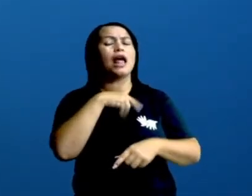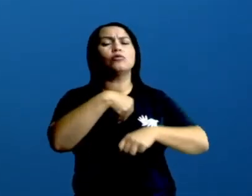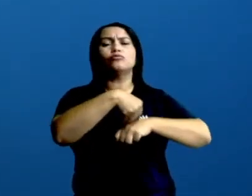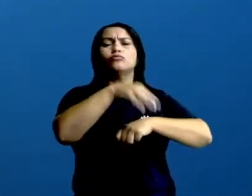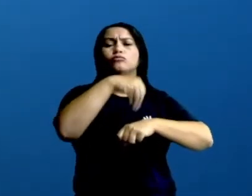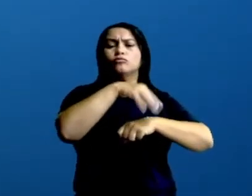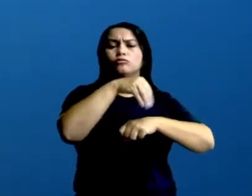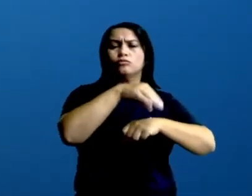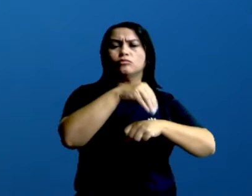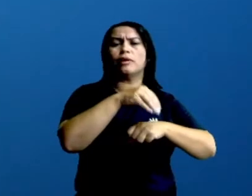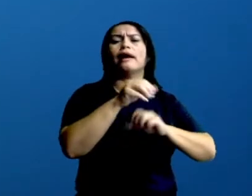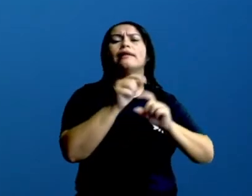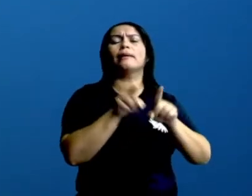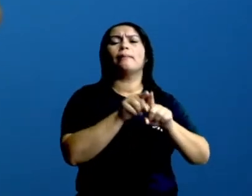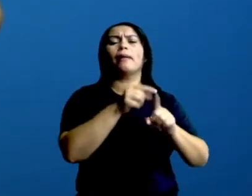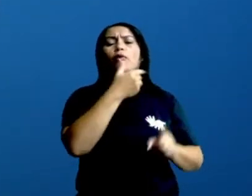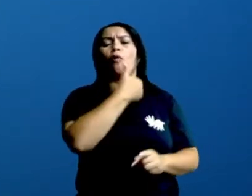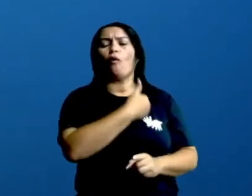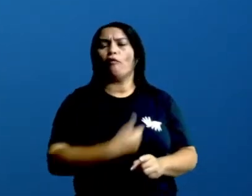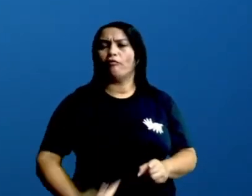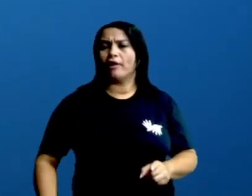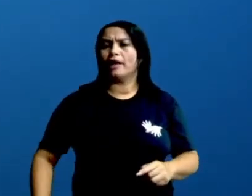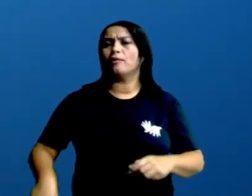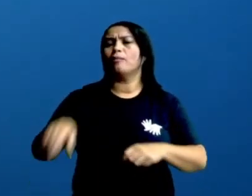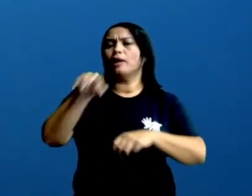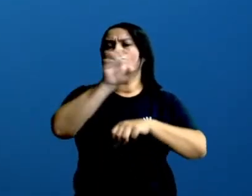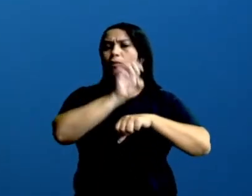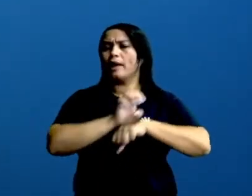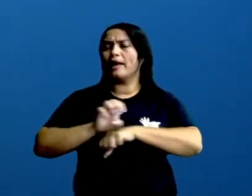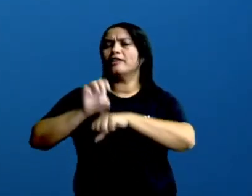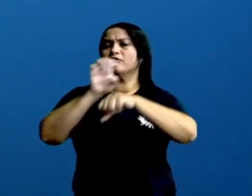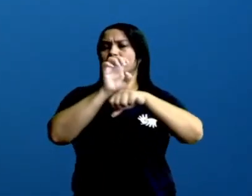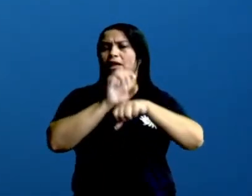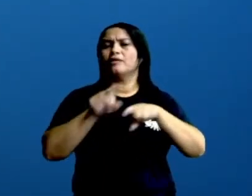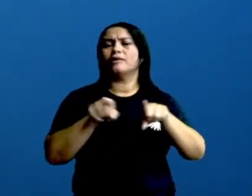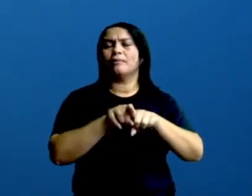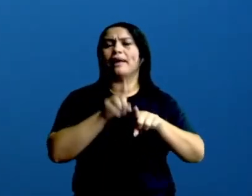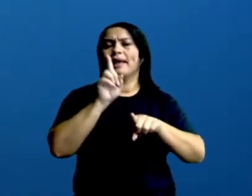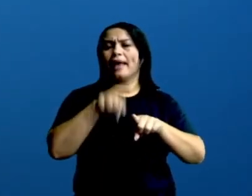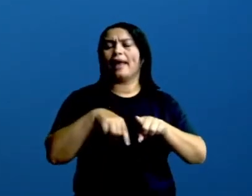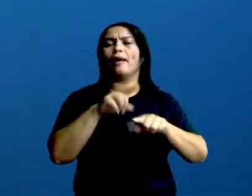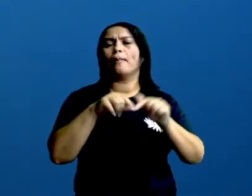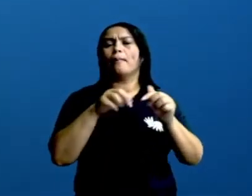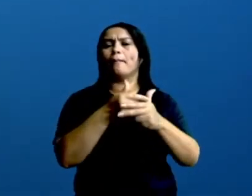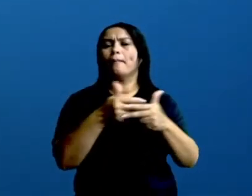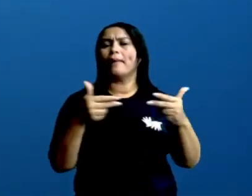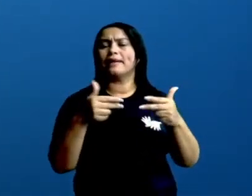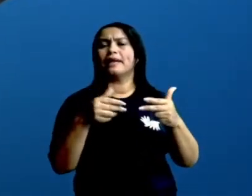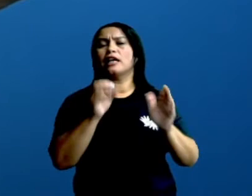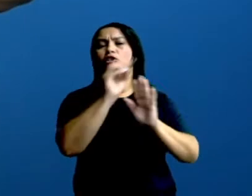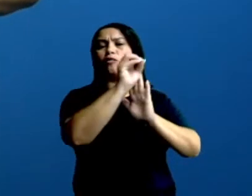pelo governo, pelo Estado, eram considerados fontes materiais